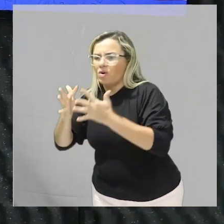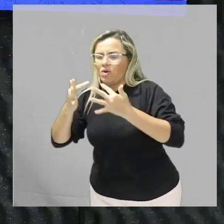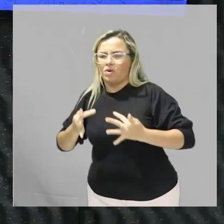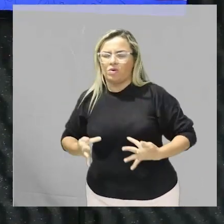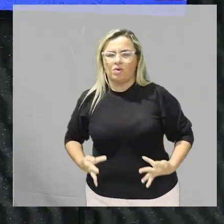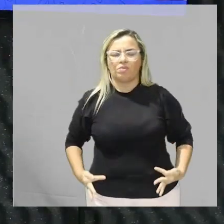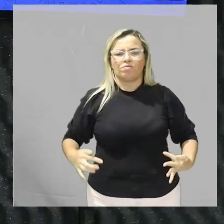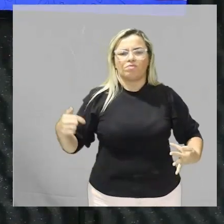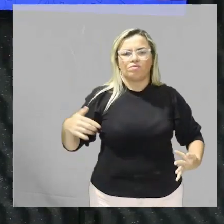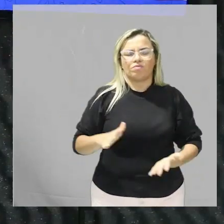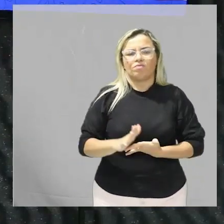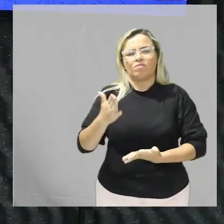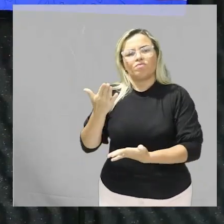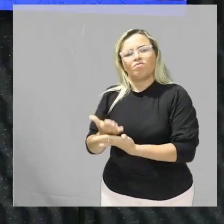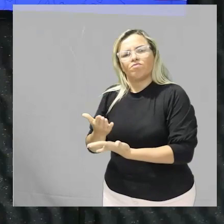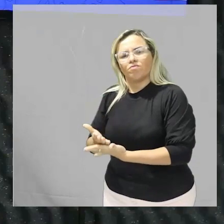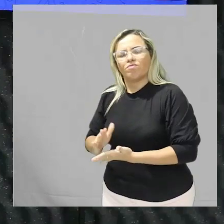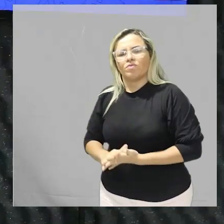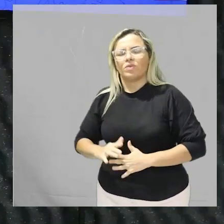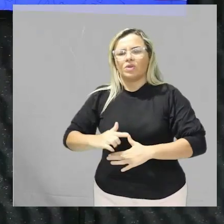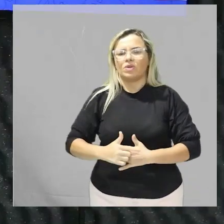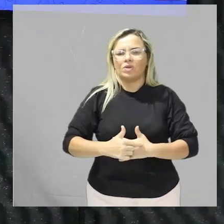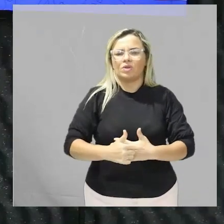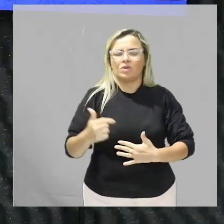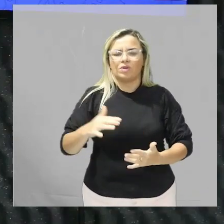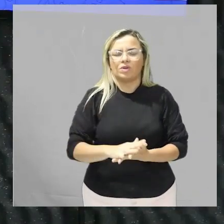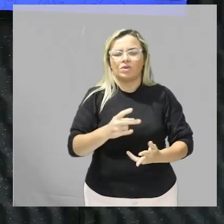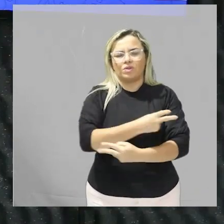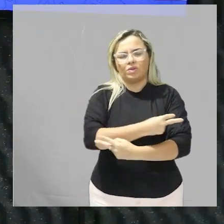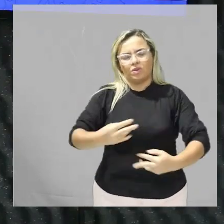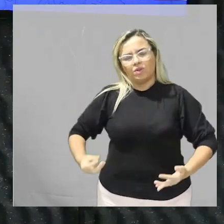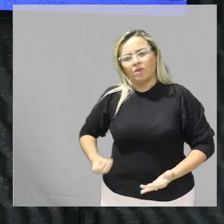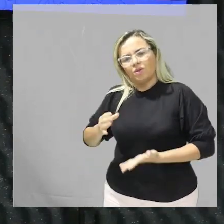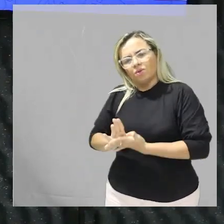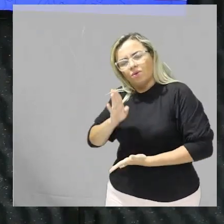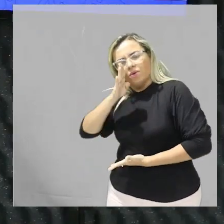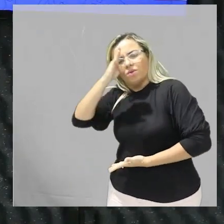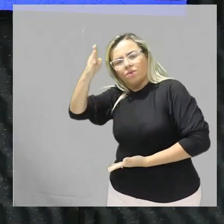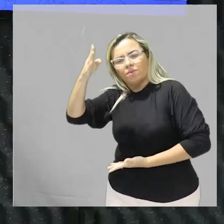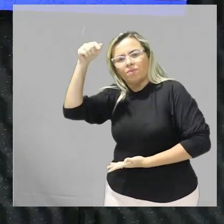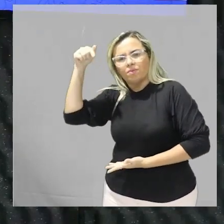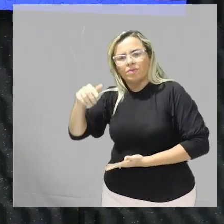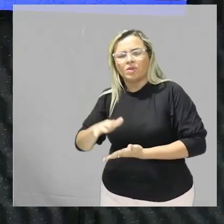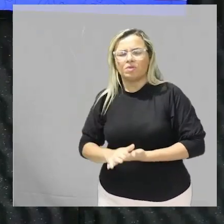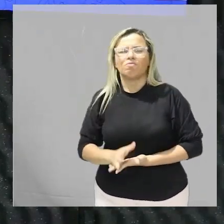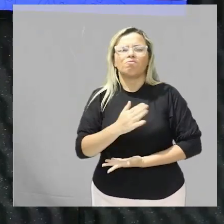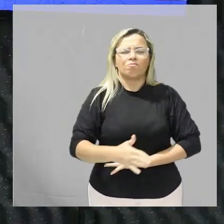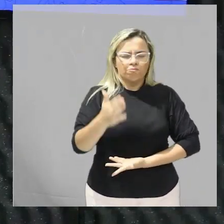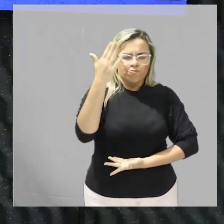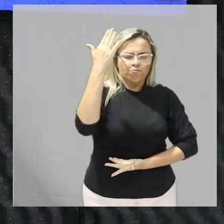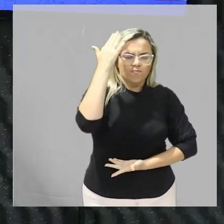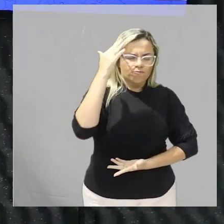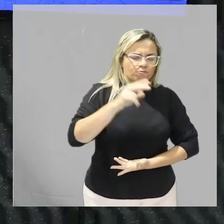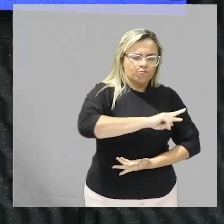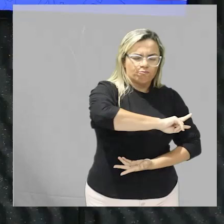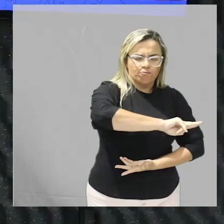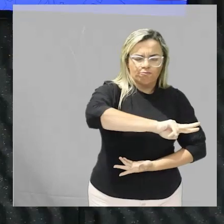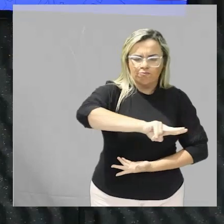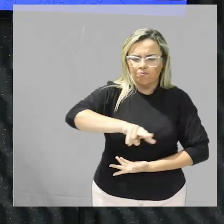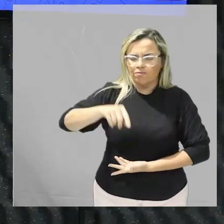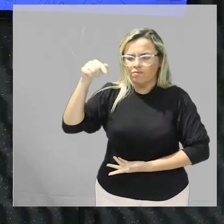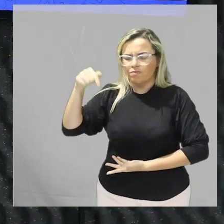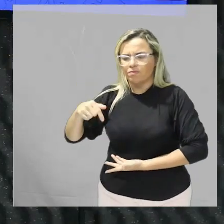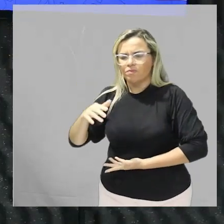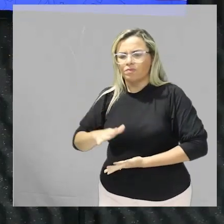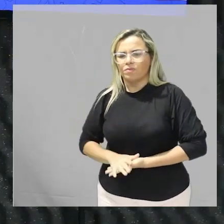né? Mecanismos de funcionamento desses organismos vivos. E, principalmente, a gente entende sobre a variabilidade quando a